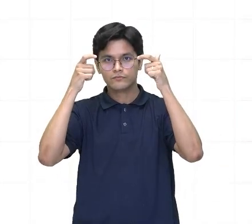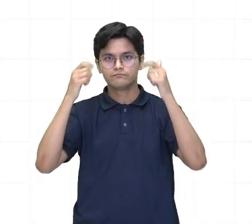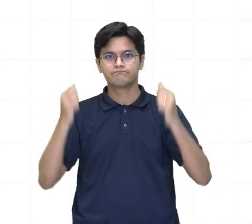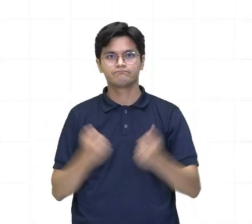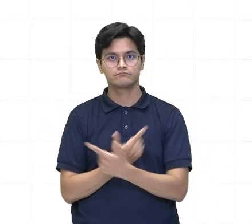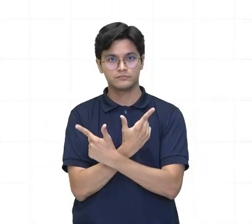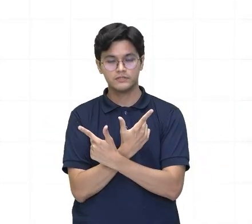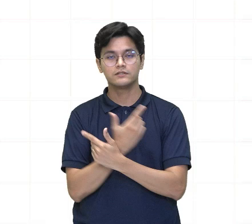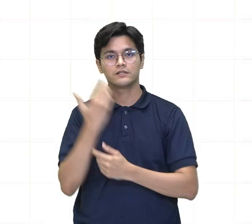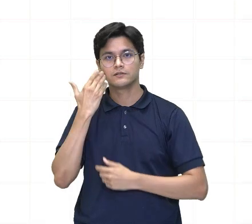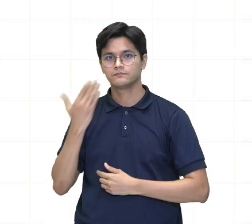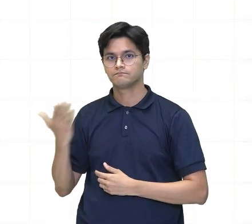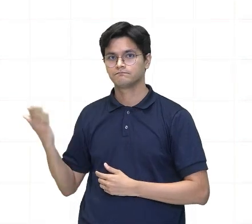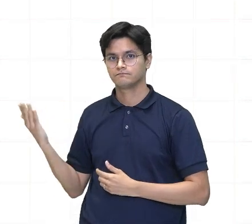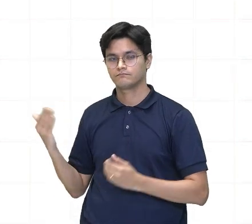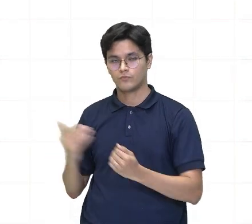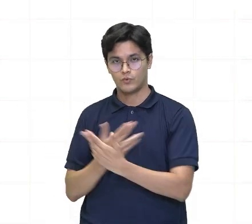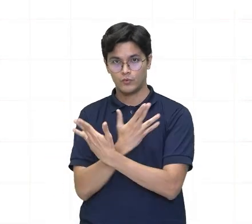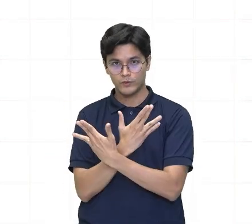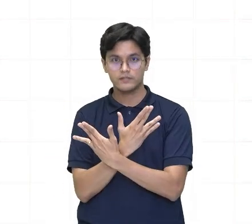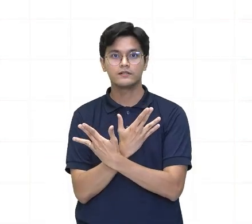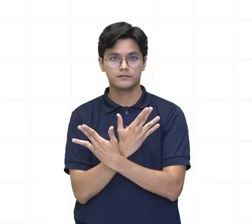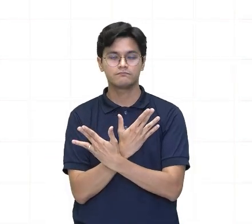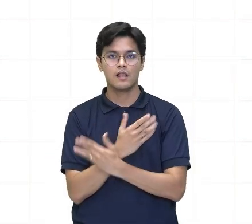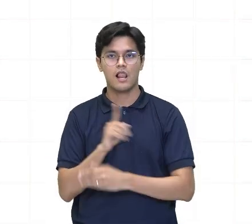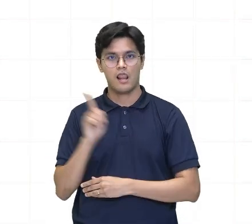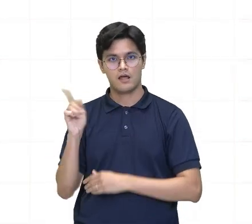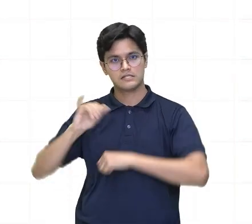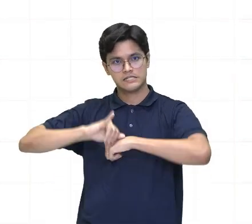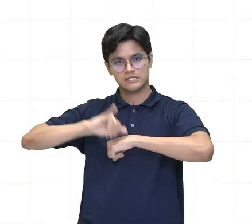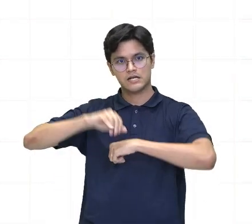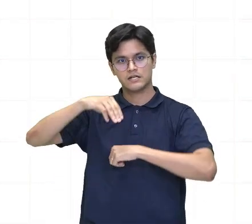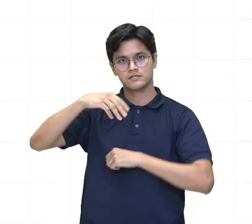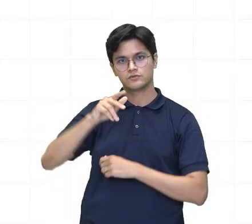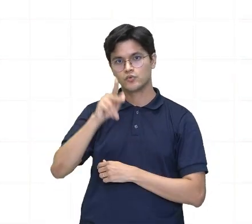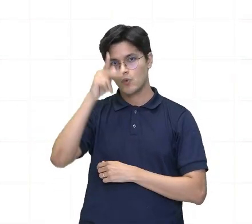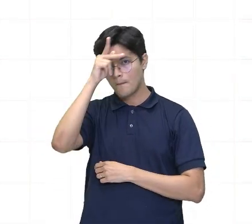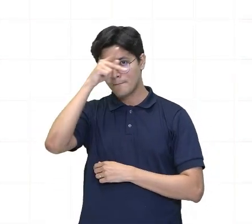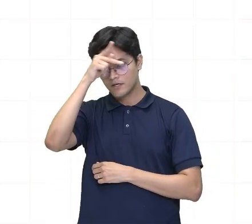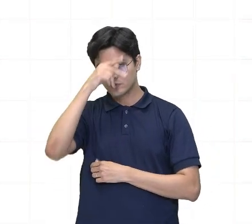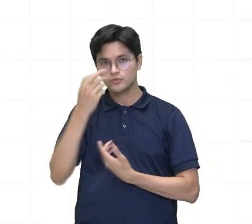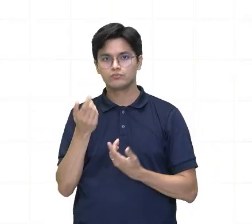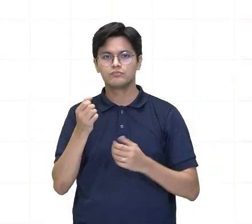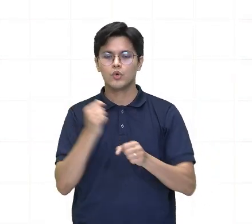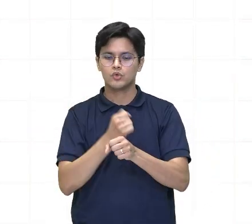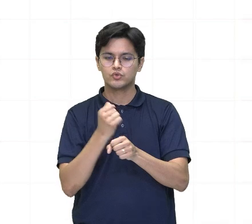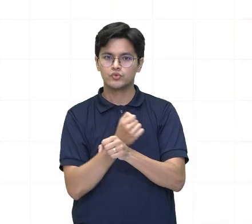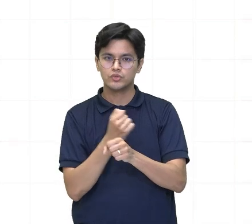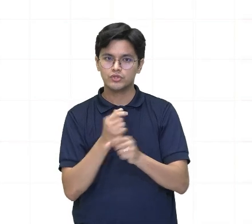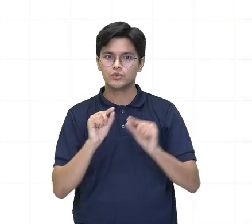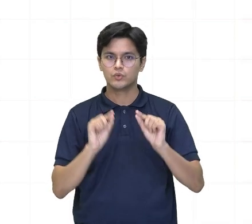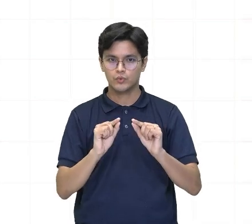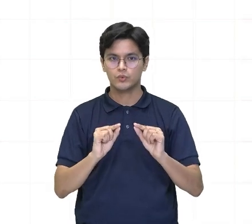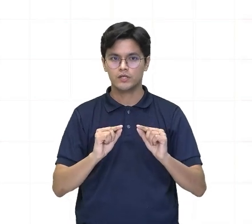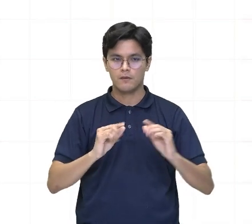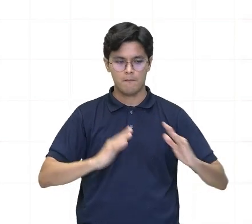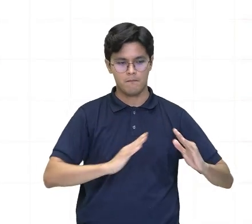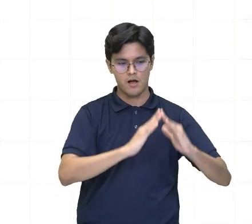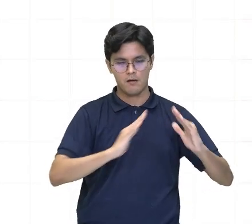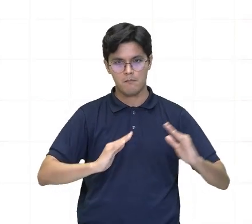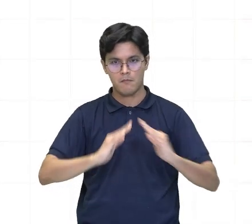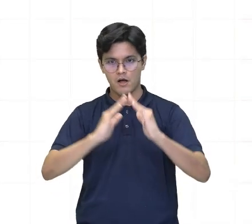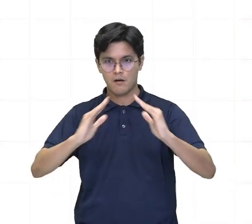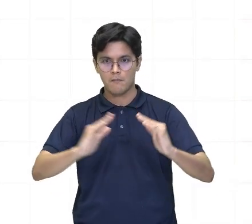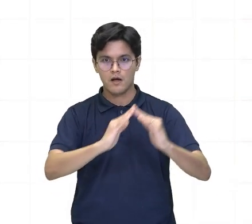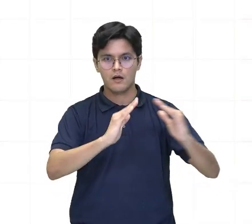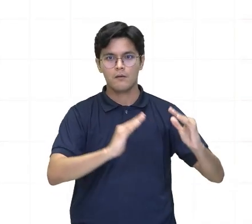ela foi construída na encosta das montanhas. Então, ela só foi encontrada atualmente já no final do